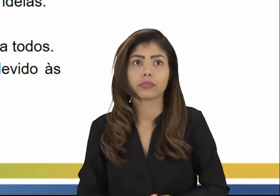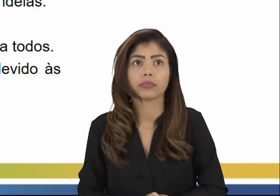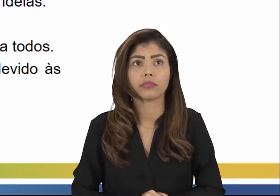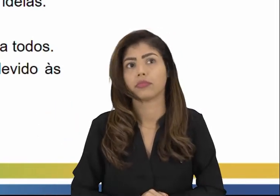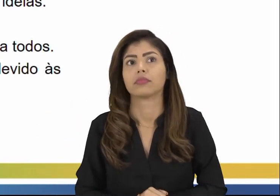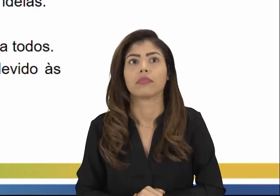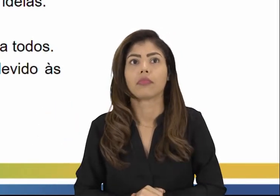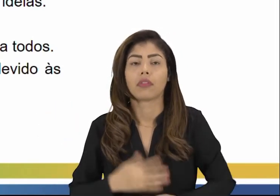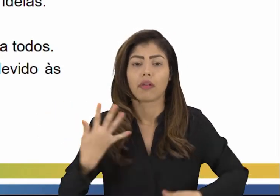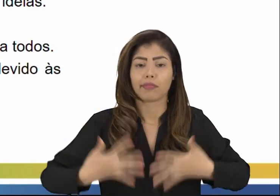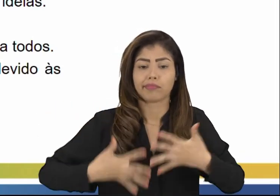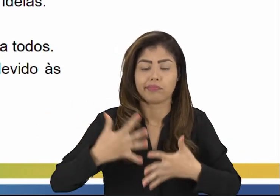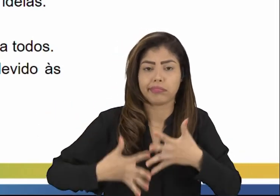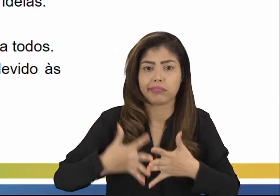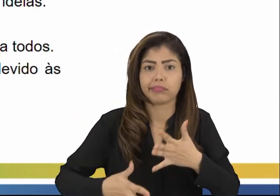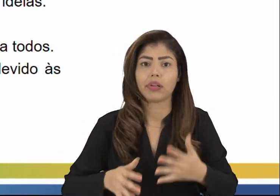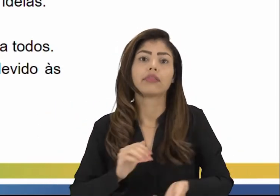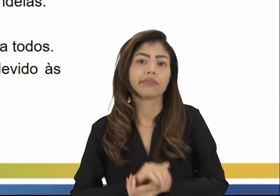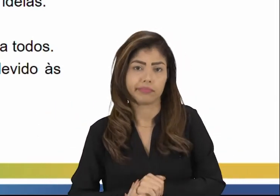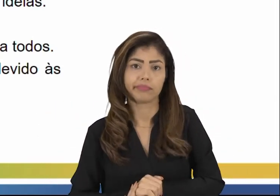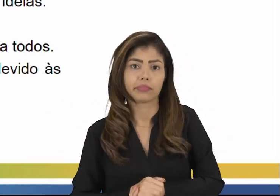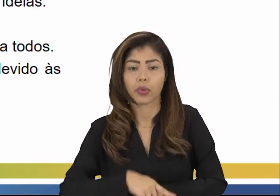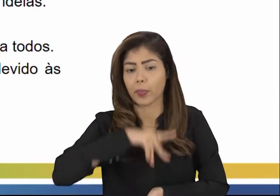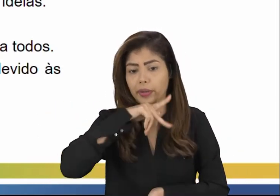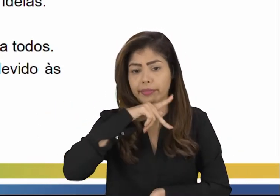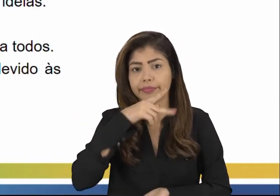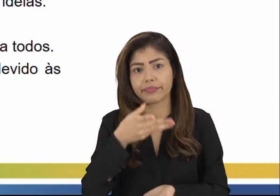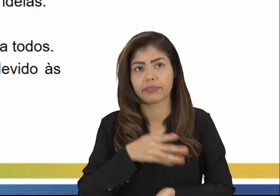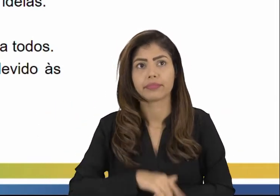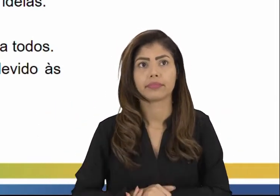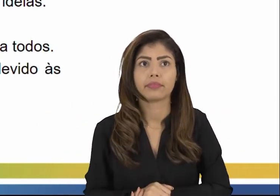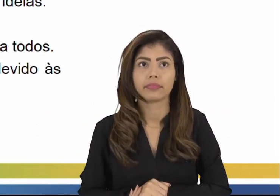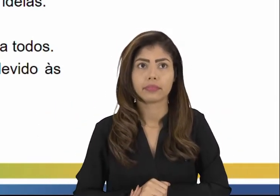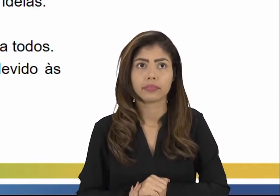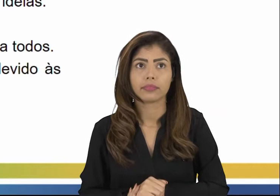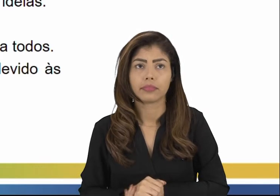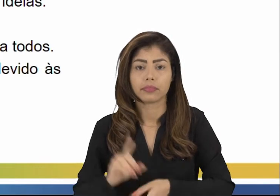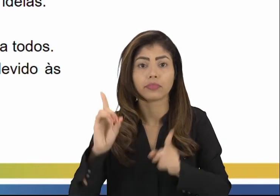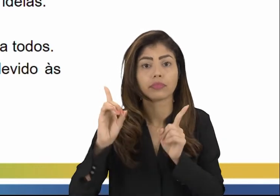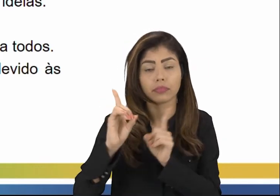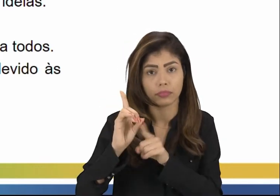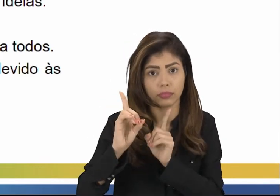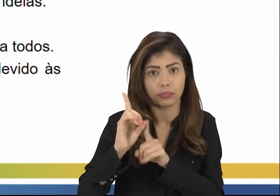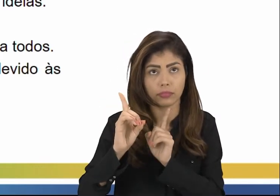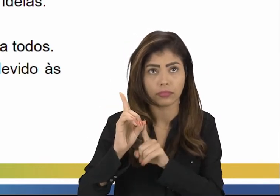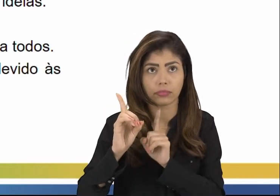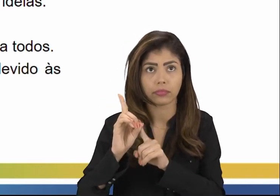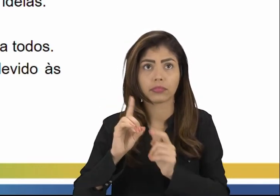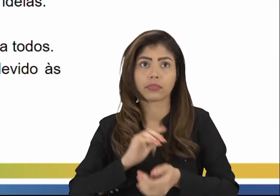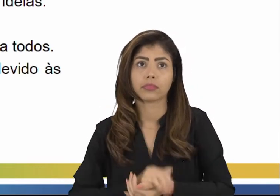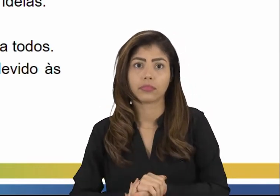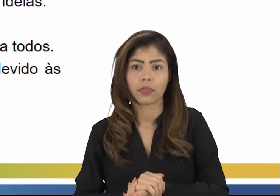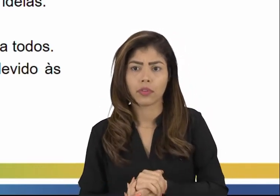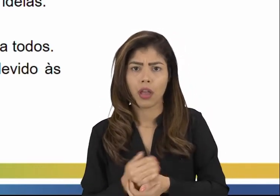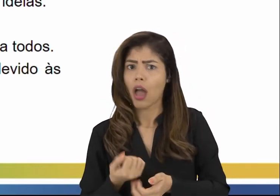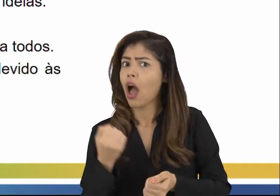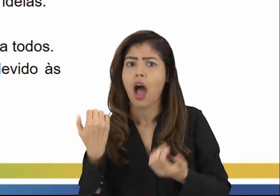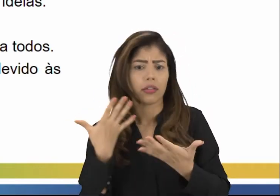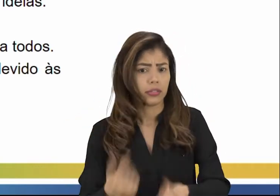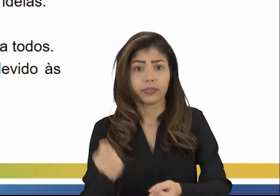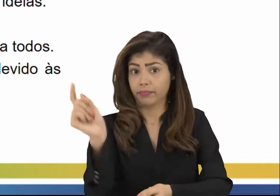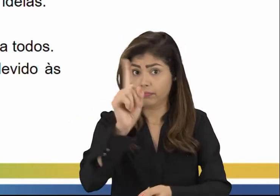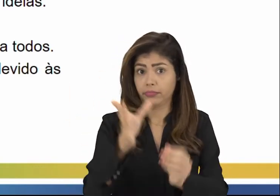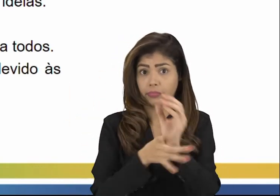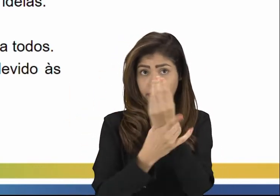A divergência dele com seu mestre. A alternativa D. Era contra a escravidão, defendendo